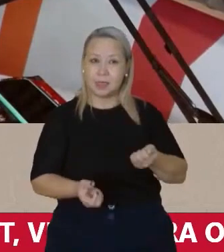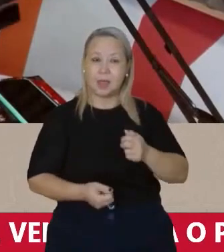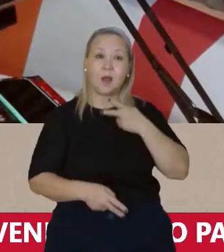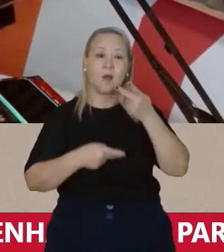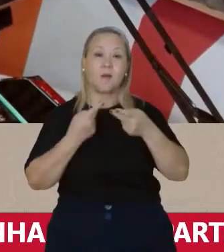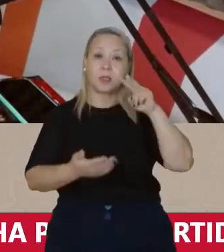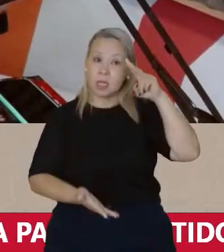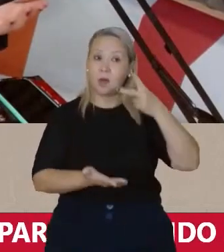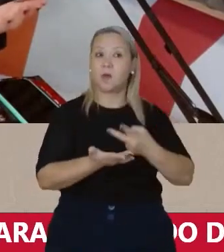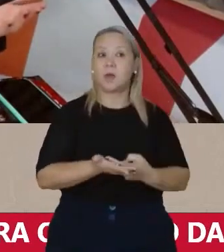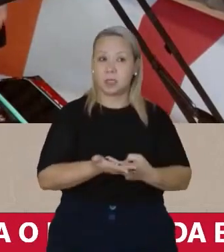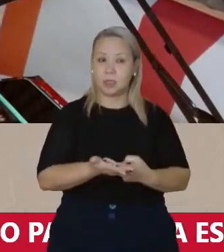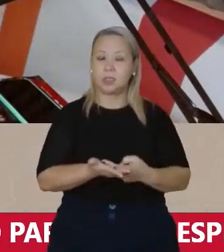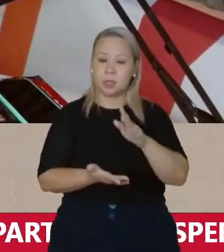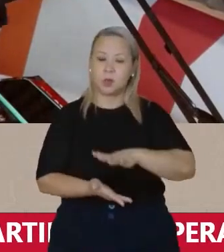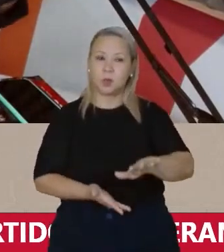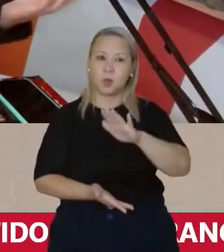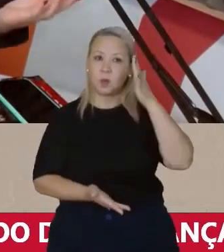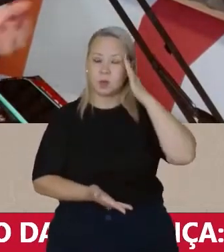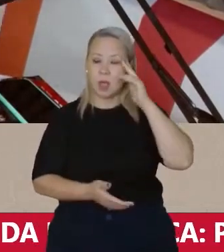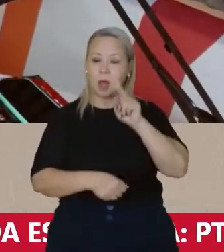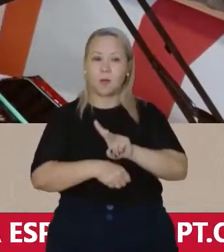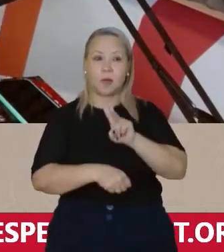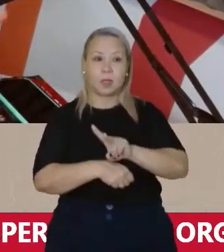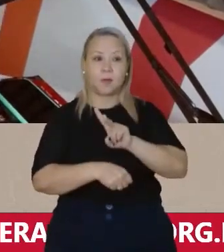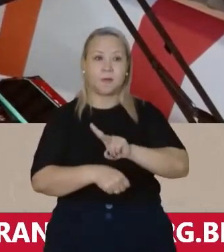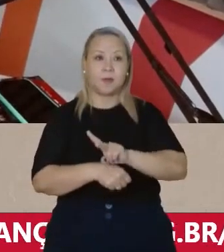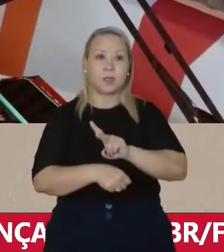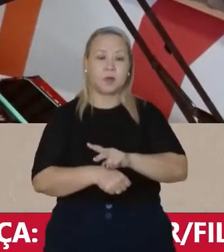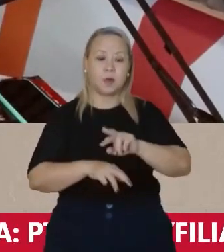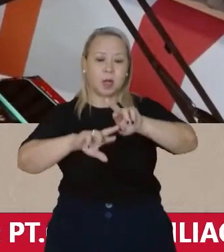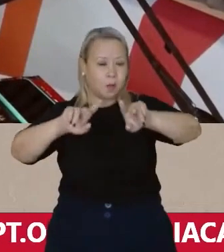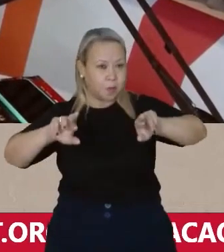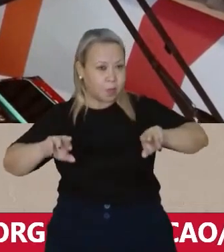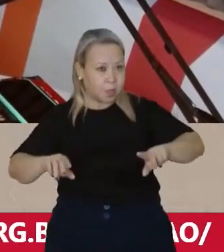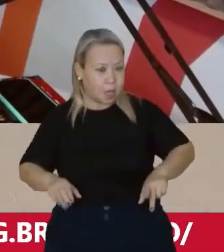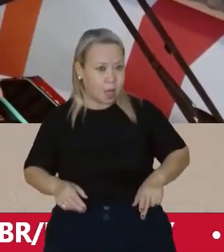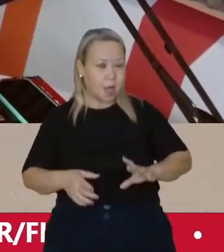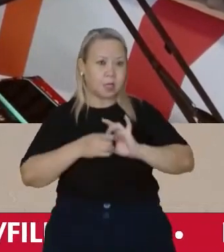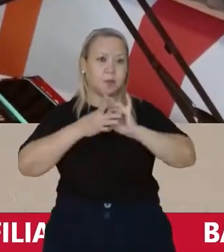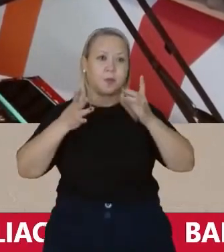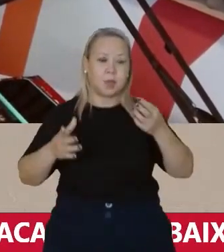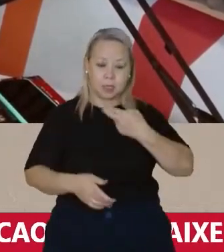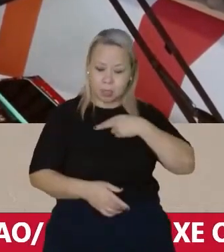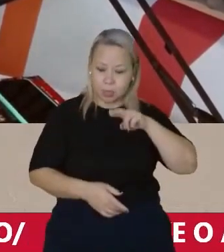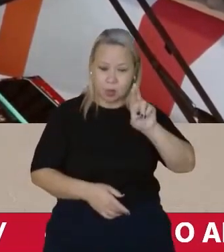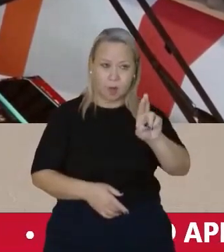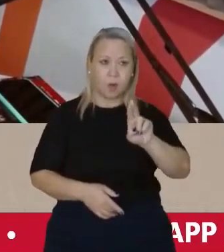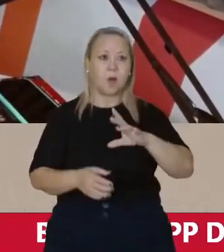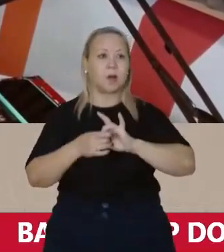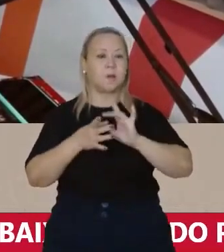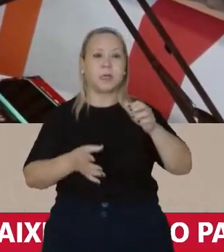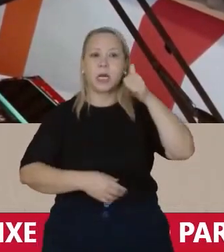é reconhecidamente, né, todo mundo sabe, que é uma defensora da pluralidade, das liberdades religiosas, né, da liberdade